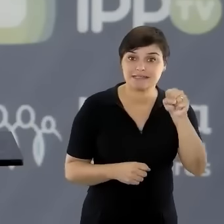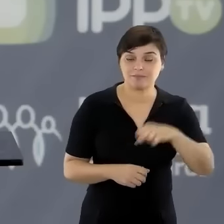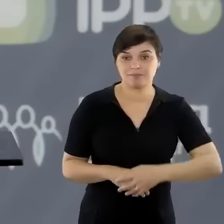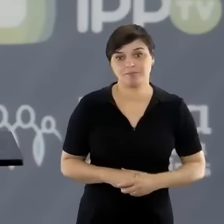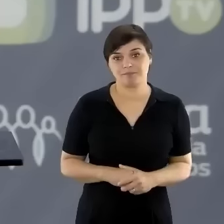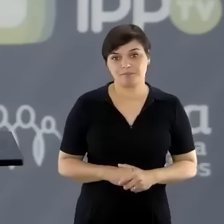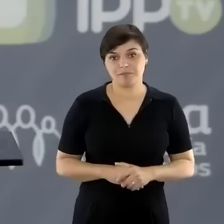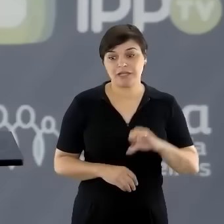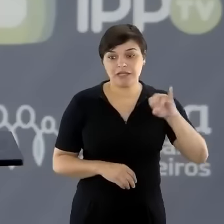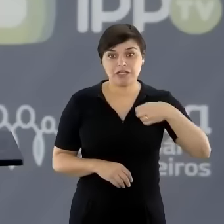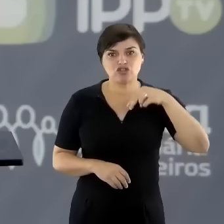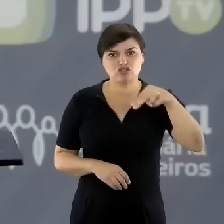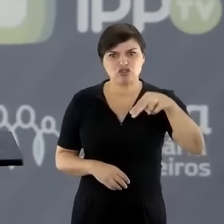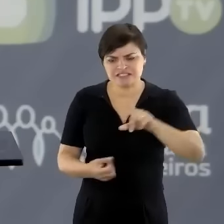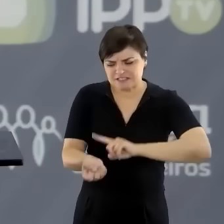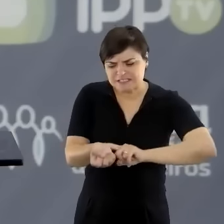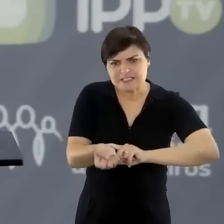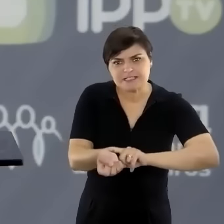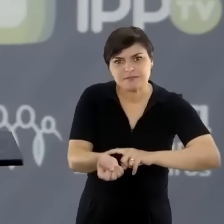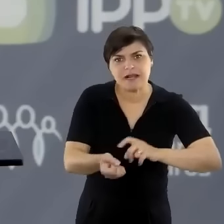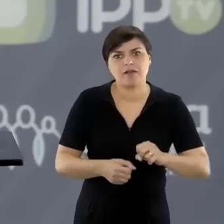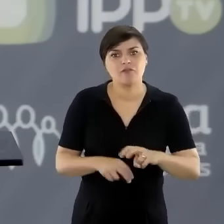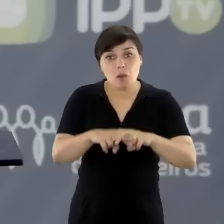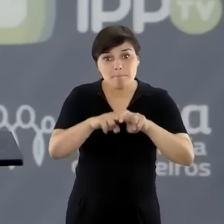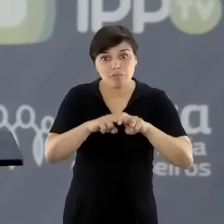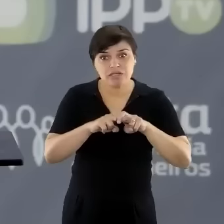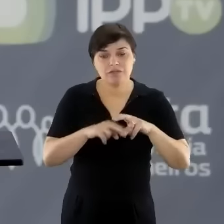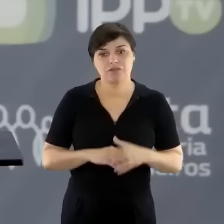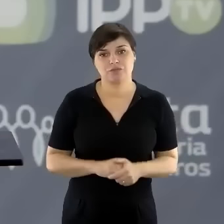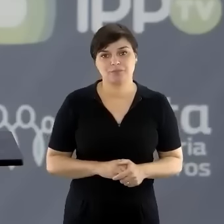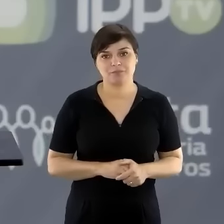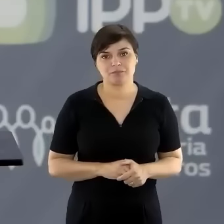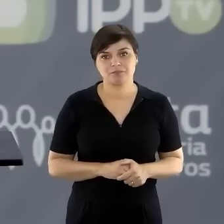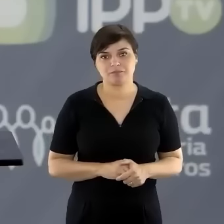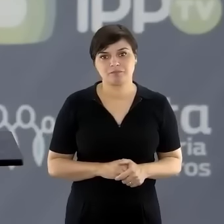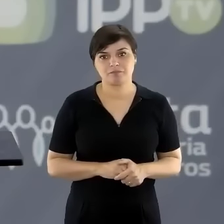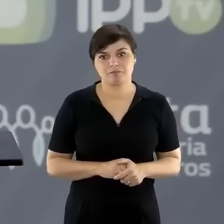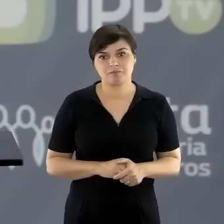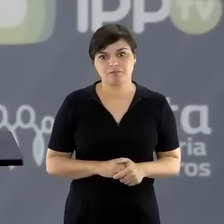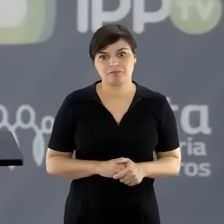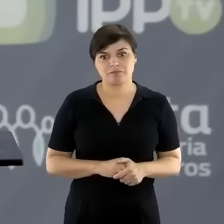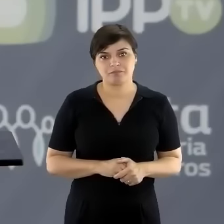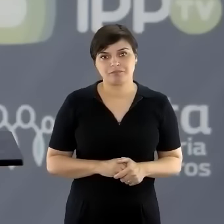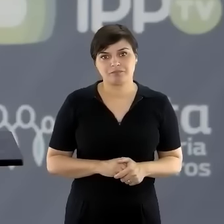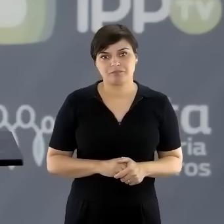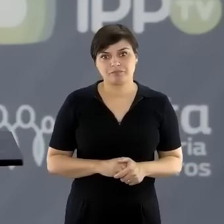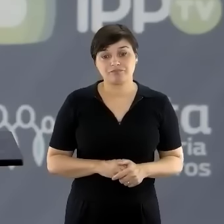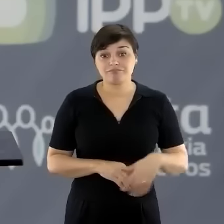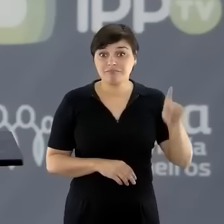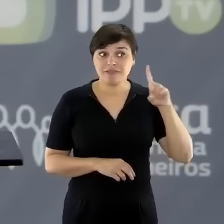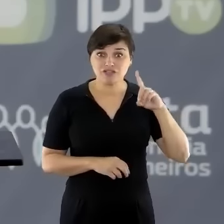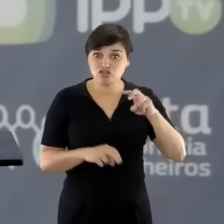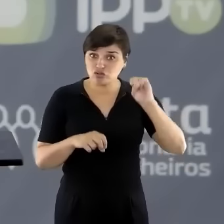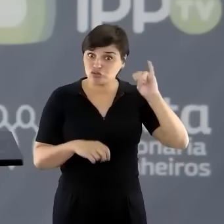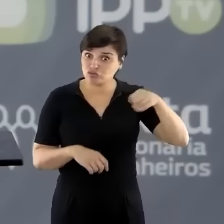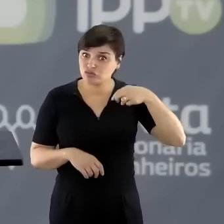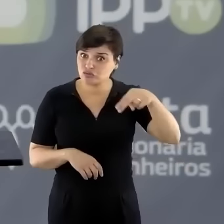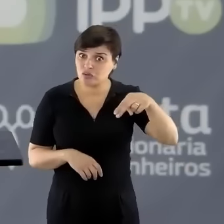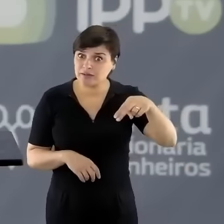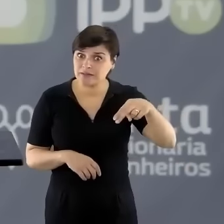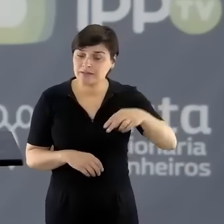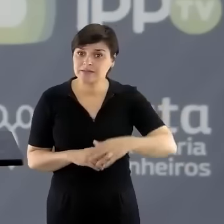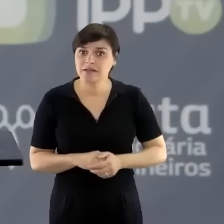Jonas ele elenca aqui cinco motivos para estar irado com Deus A Clemência de Deus a misericórdia de Deus Deus ser